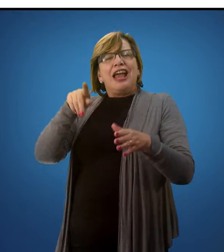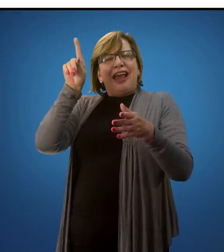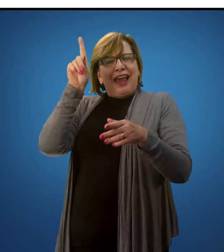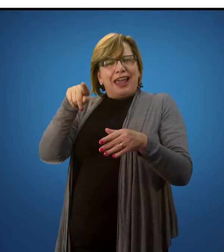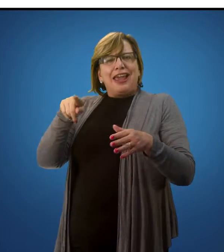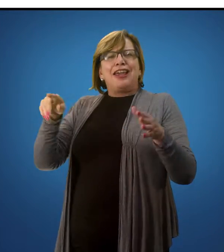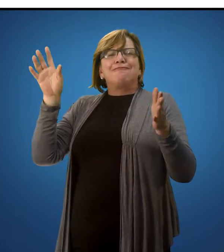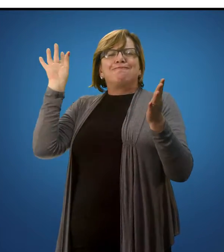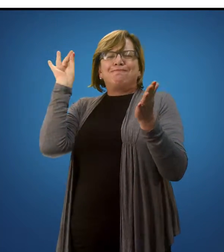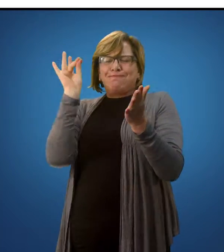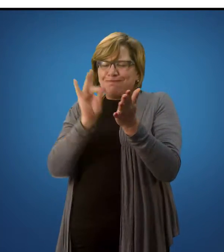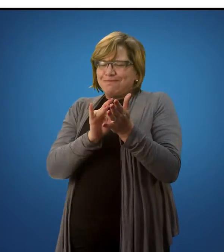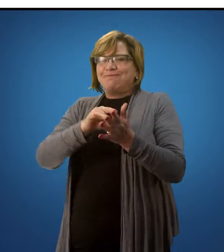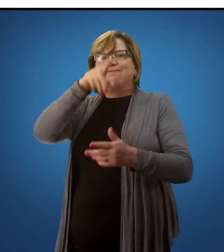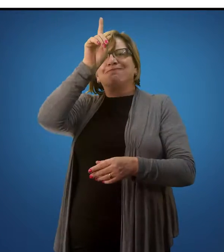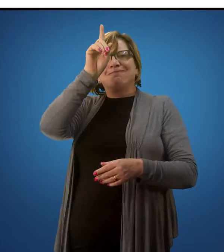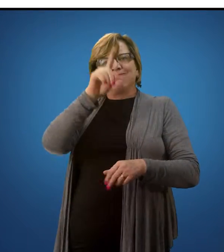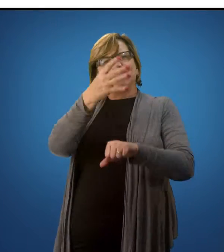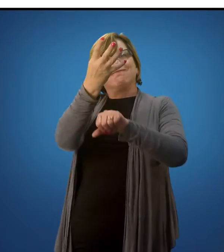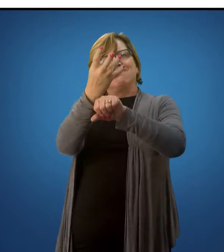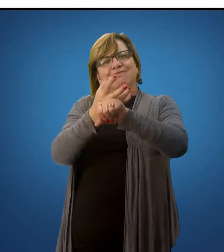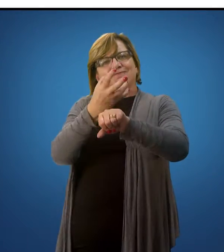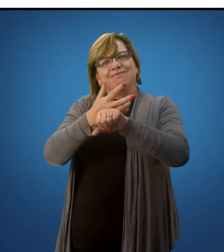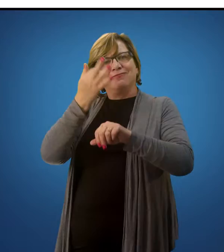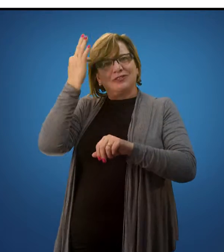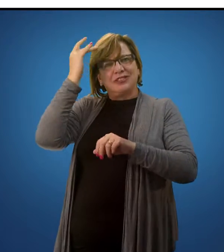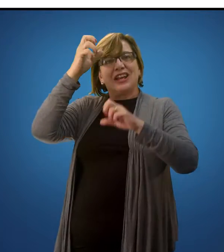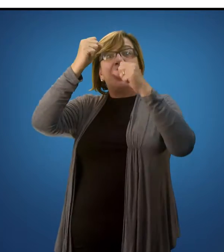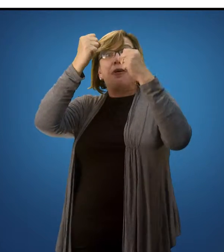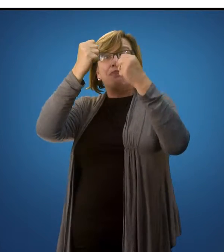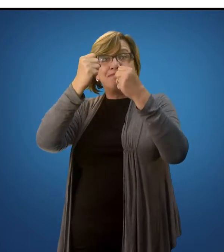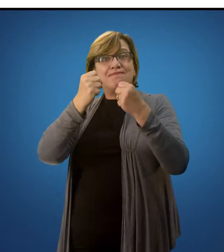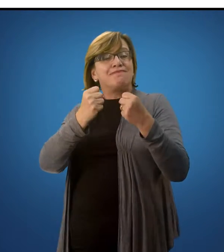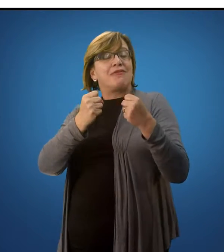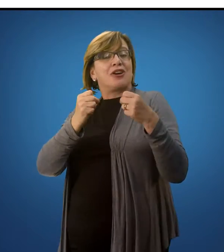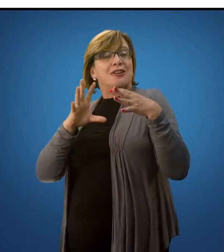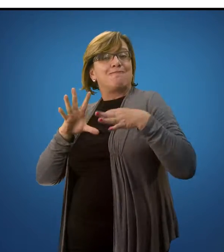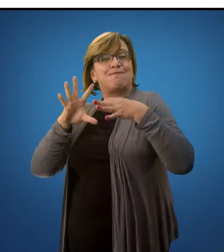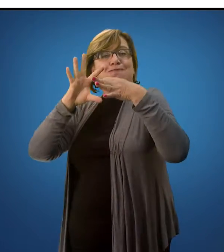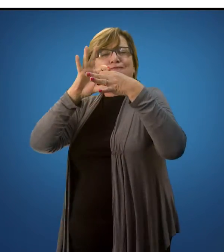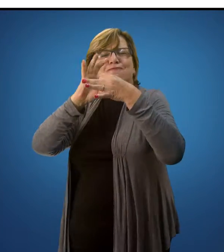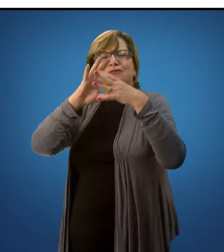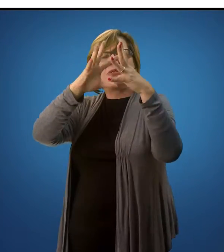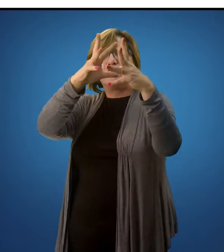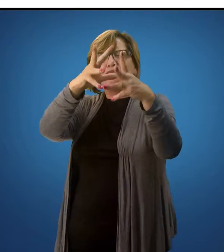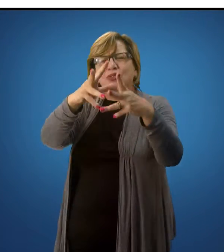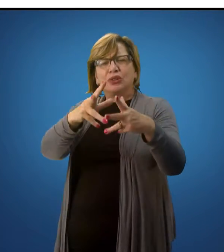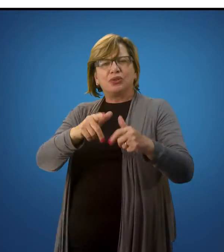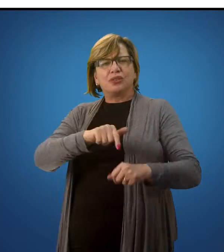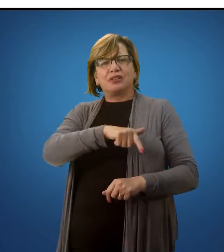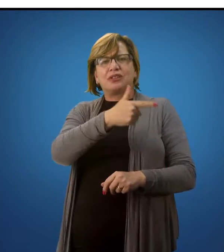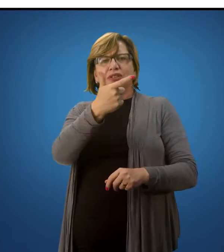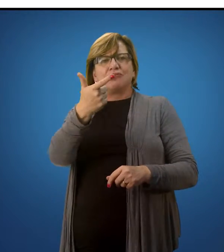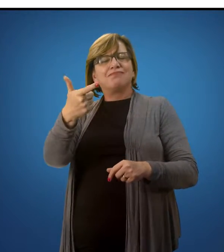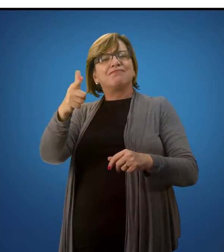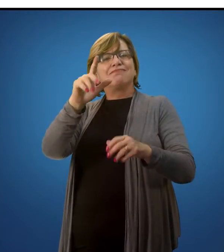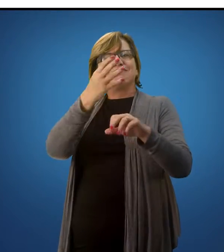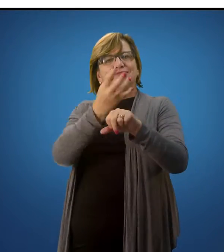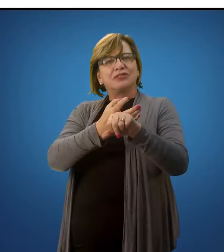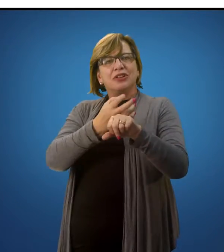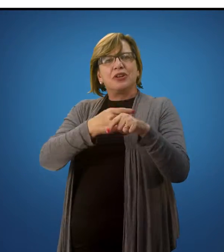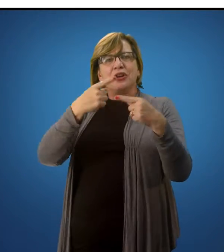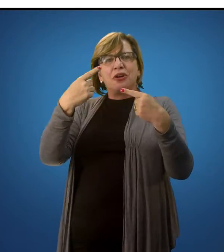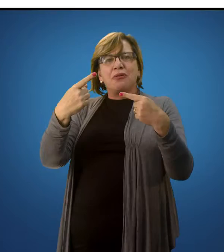filosofia a filosofia é uma disciplina inter pole multidisciplinar é porque ela carrega características e